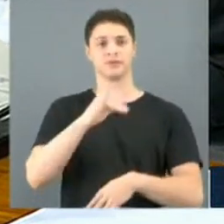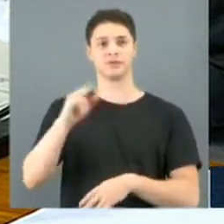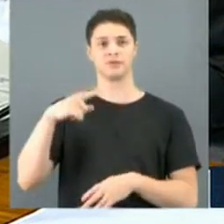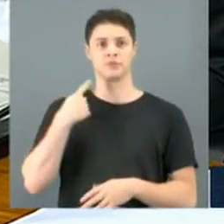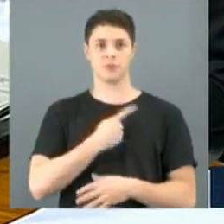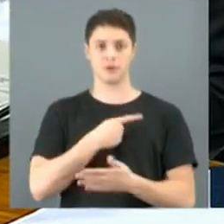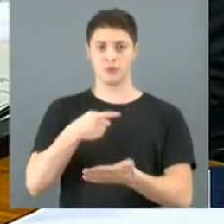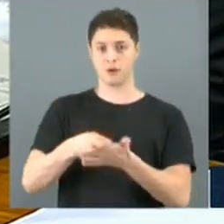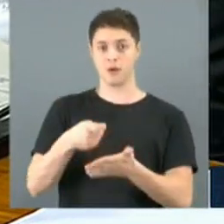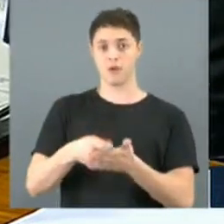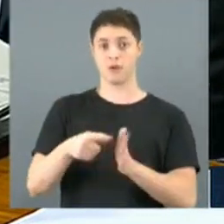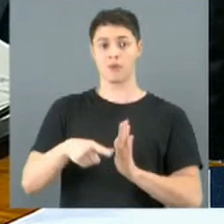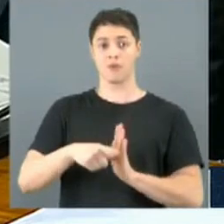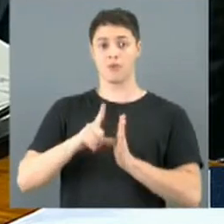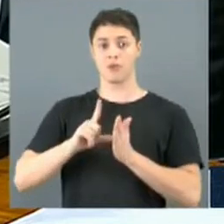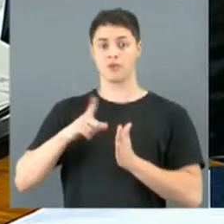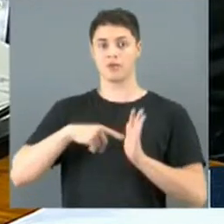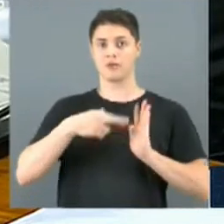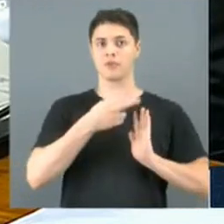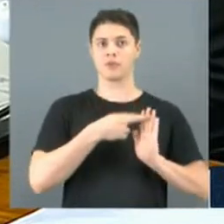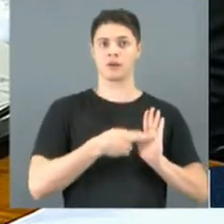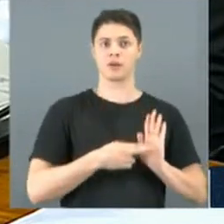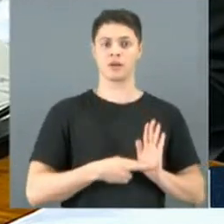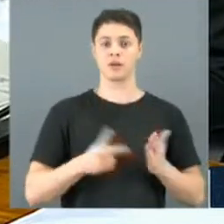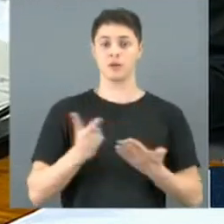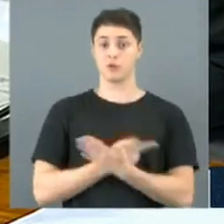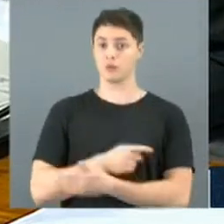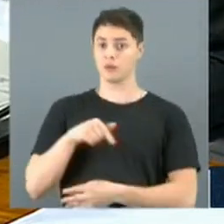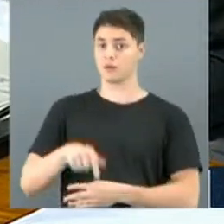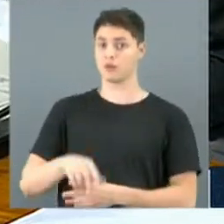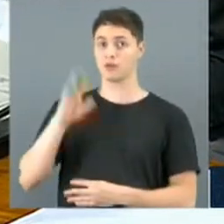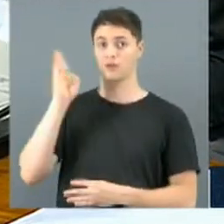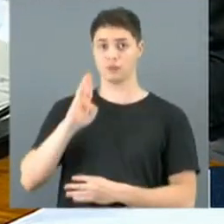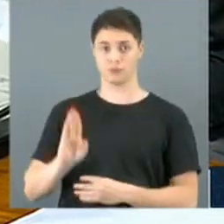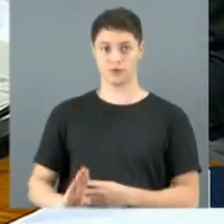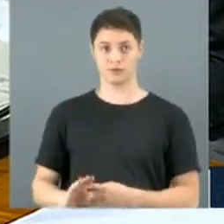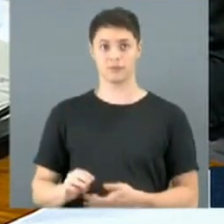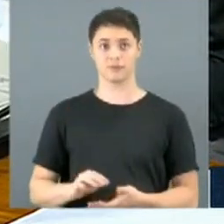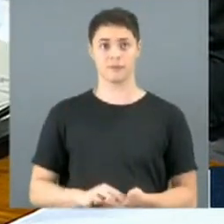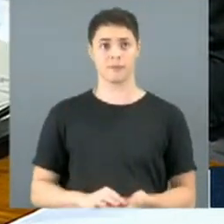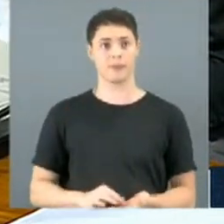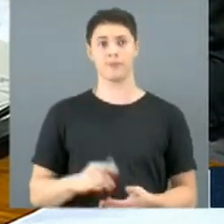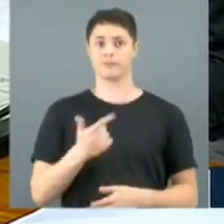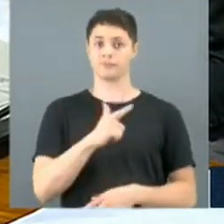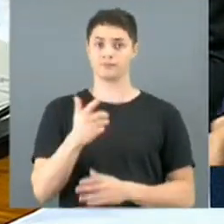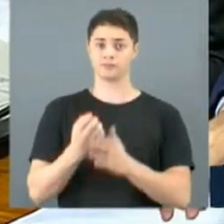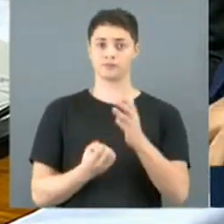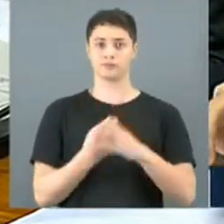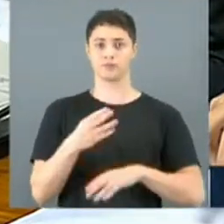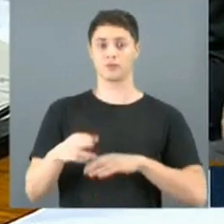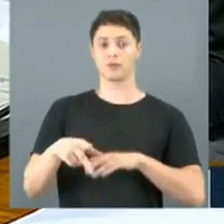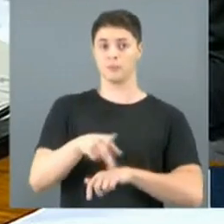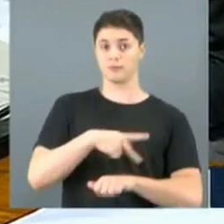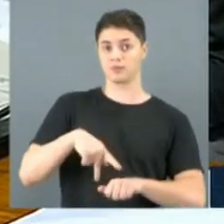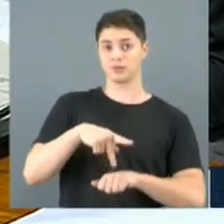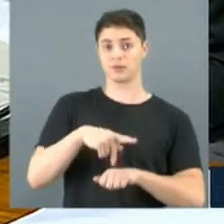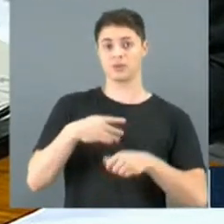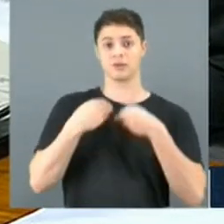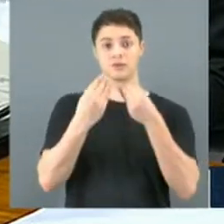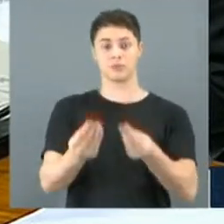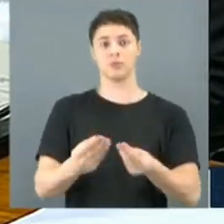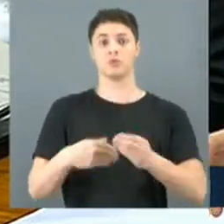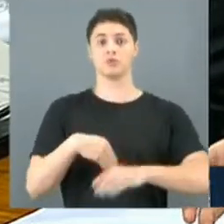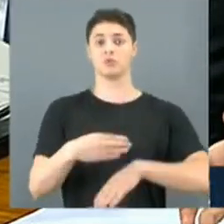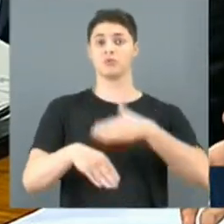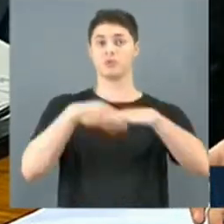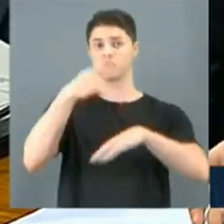maneira prematura uma regulação que só existe no Brasil, que não foi espelhada nos países que lideram o desenvolvimento de inteligência